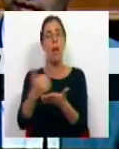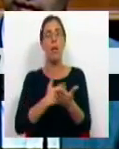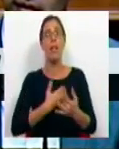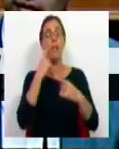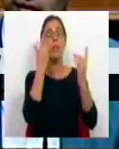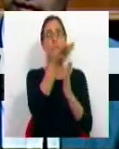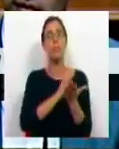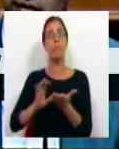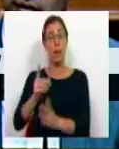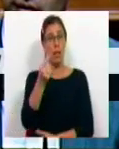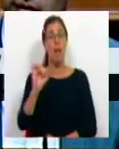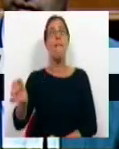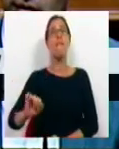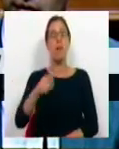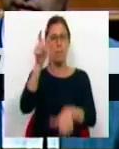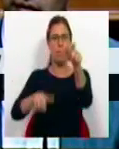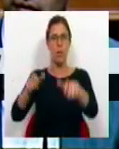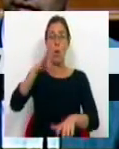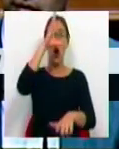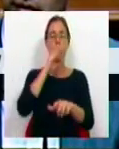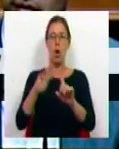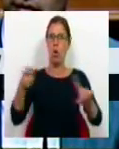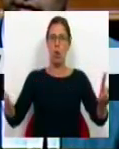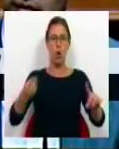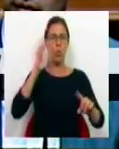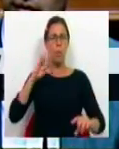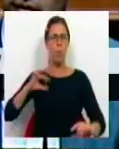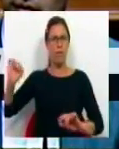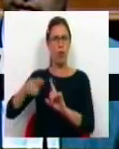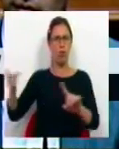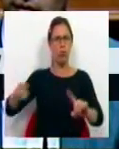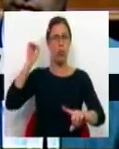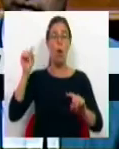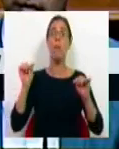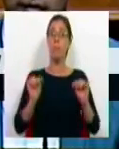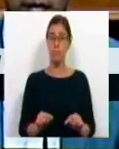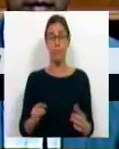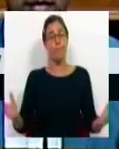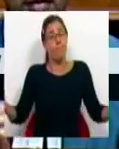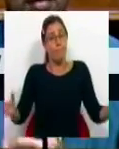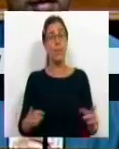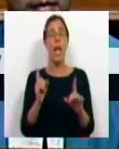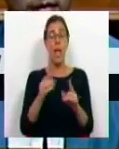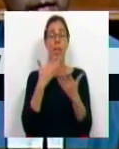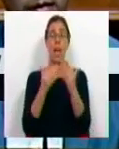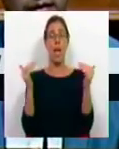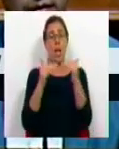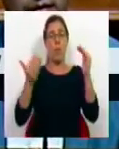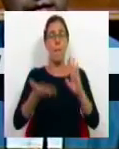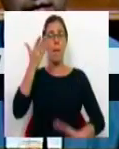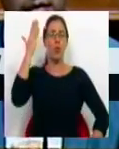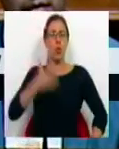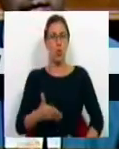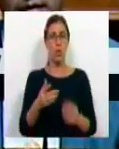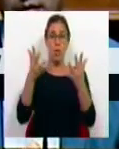dívida pública, porque esse dinheiro pertence aos cidadãos e ao Estado e não pertence ao Banco de Portugal. E isto, senhores deputados, é aumentar a equidade e a